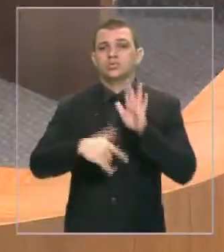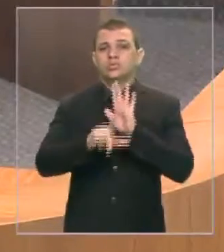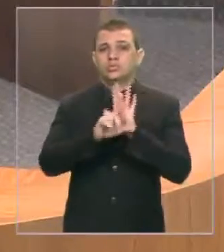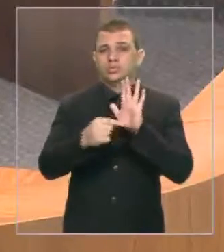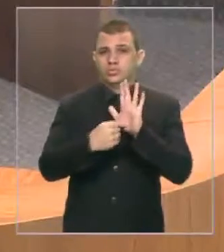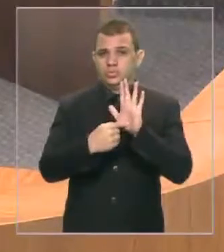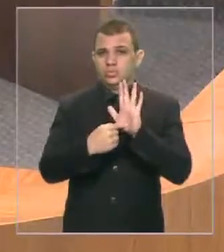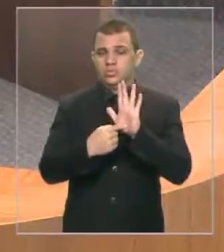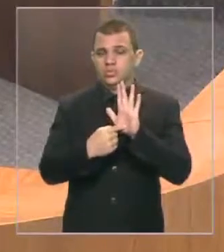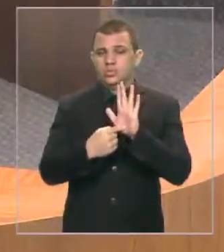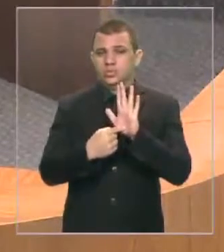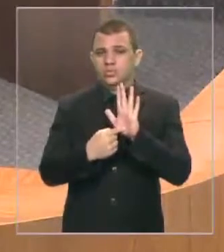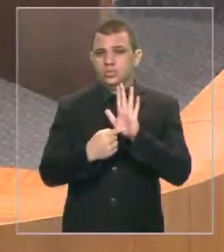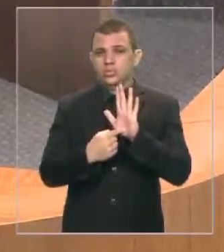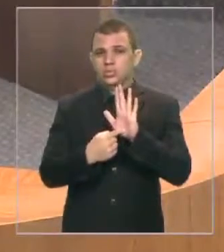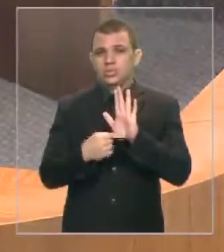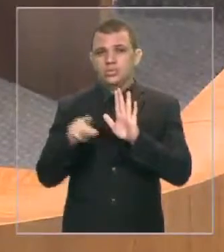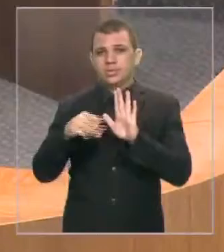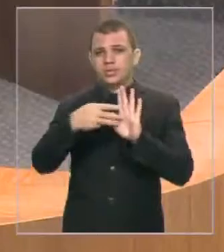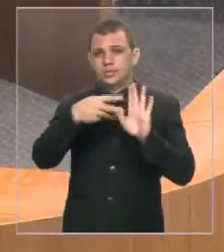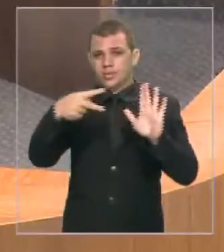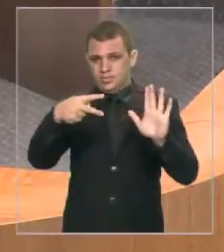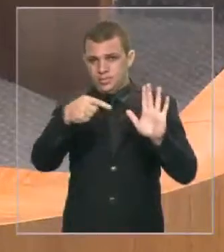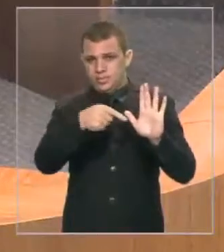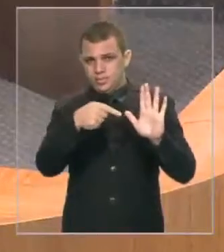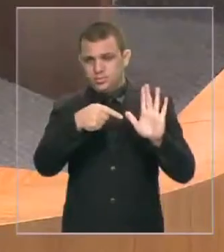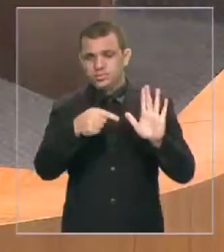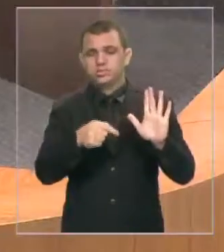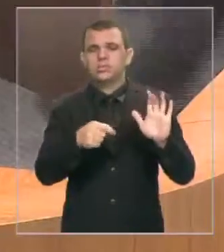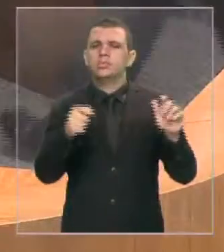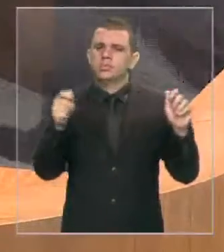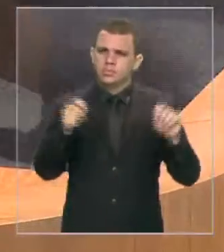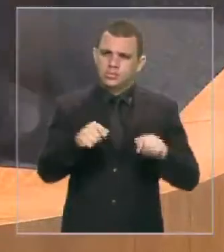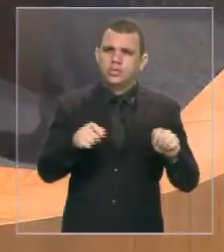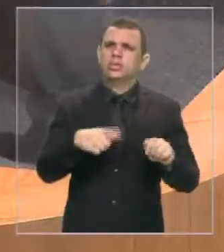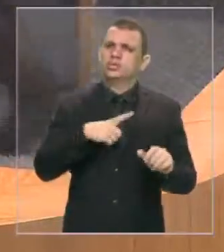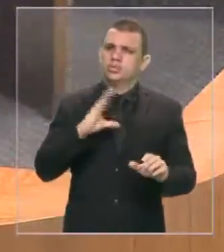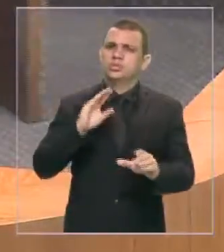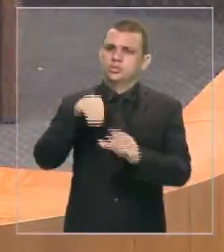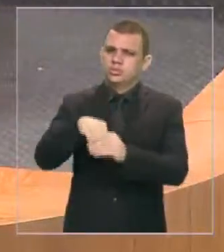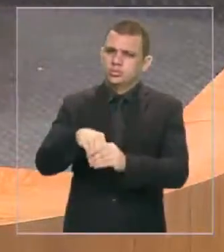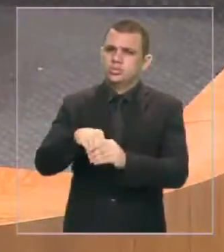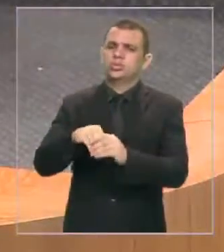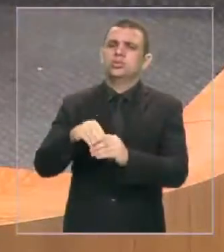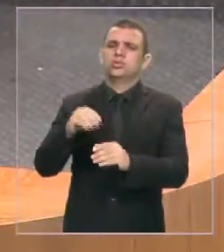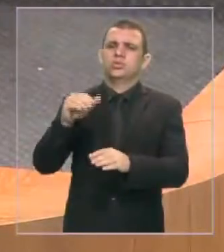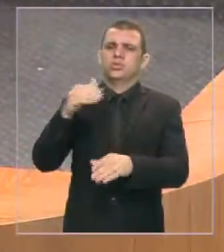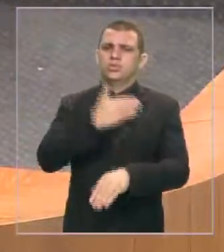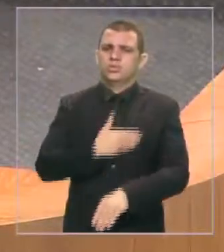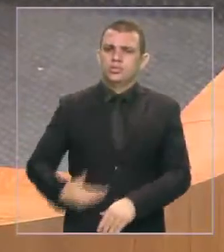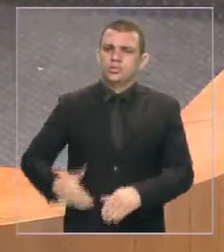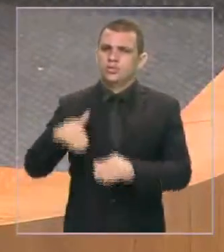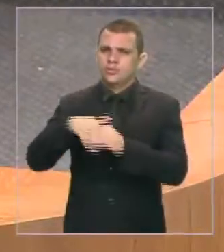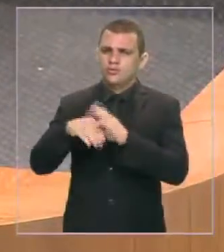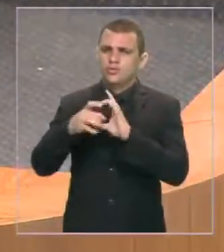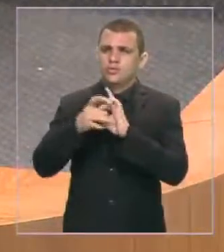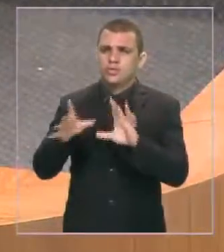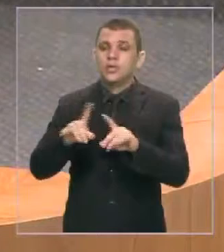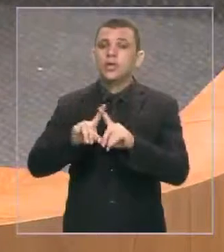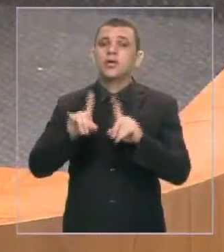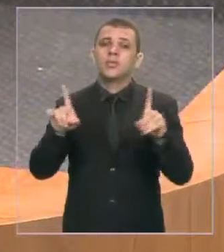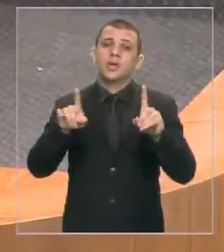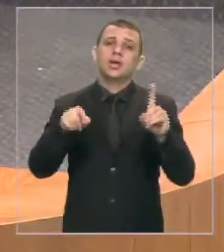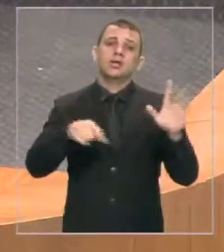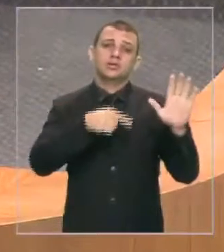perfeitamente conviver com a democracia. Para isso, devem ser usados com